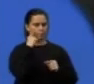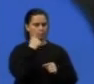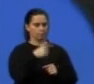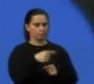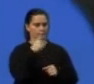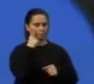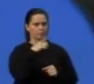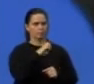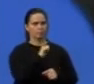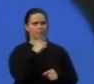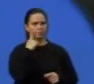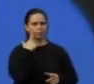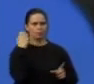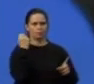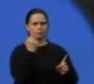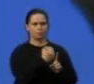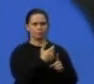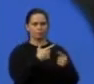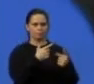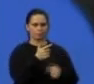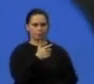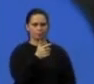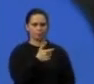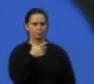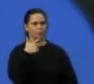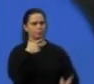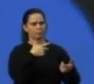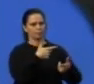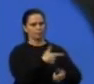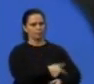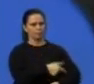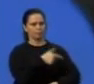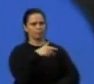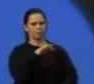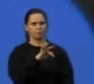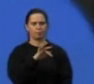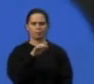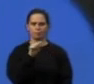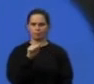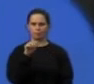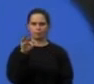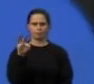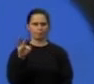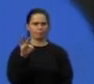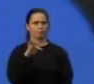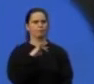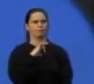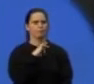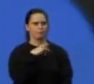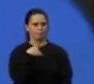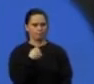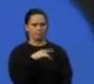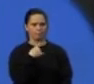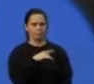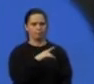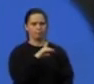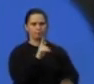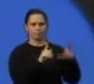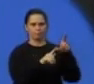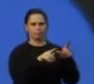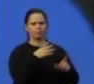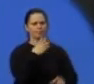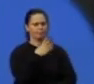ferimentos de arma de fogo, também conhecido pela sigla FAF, que é uma sigla